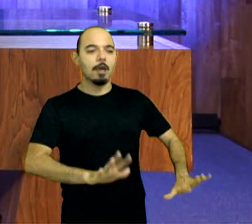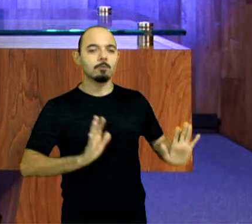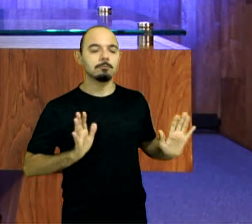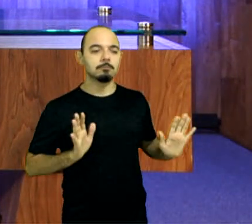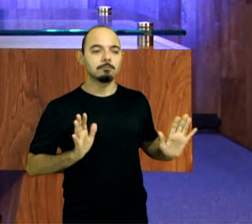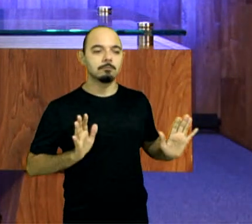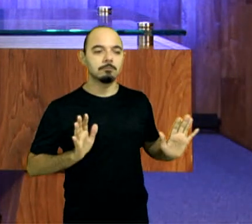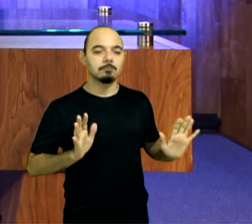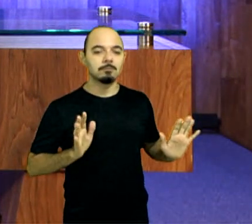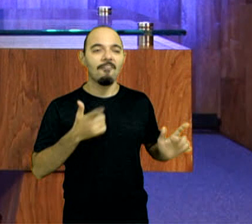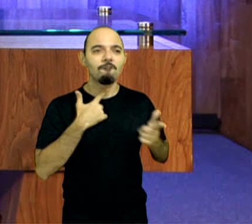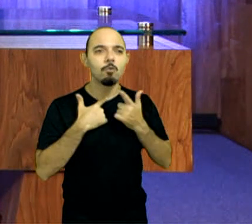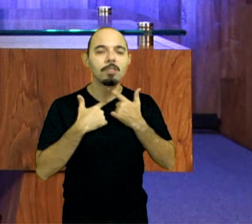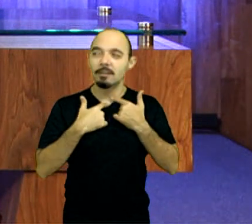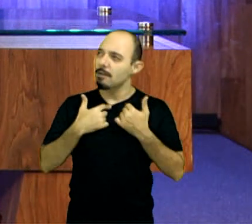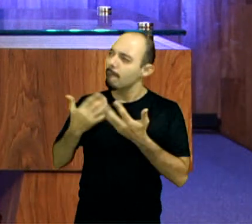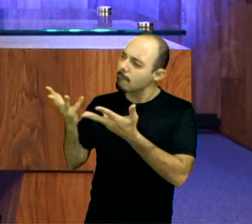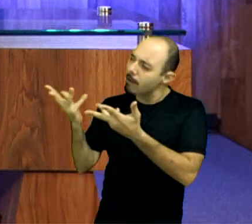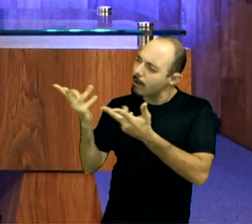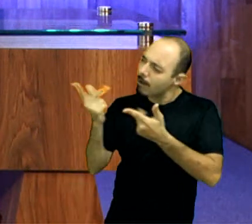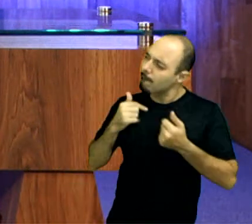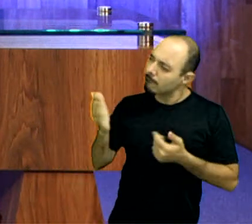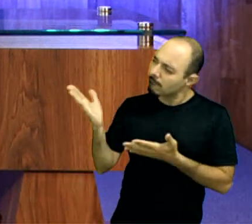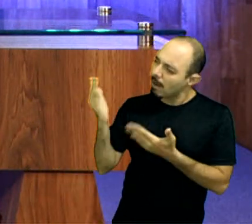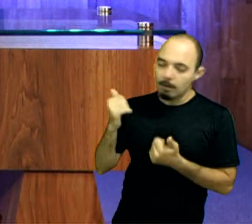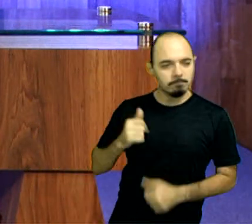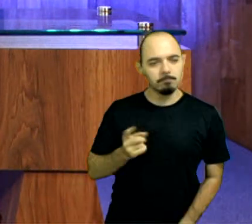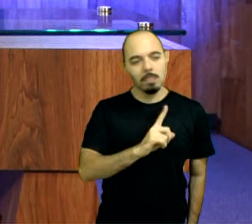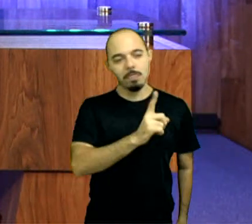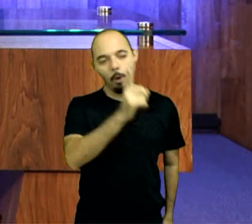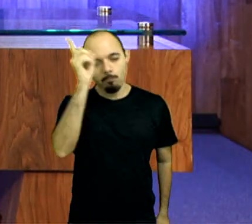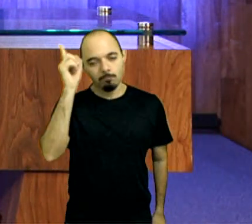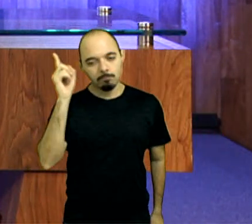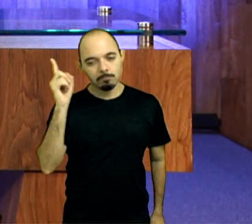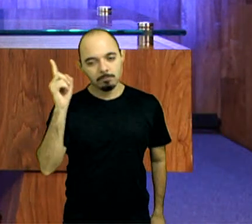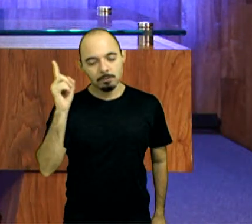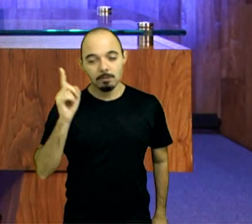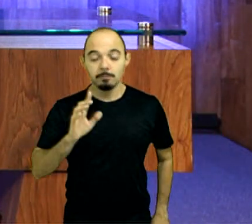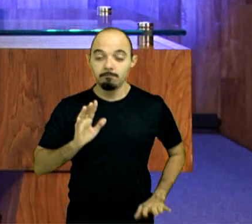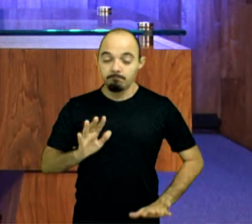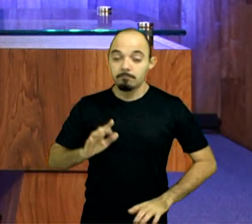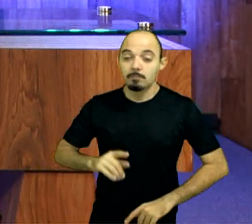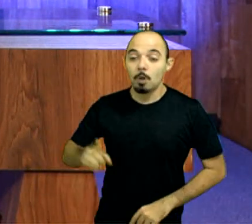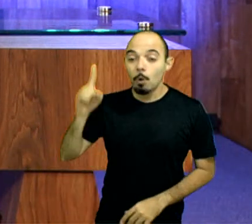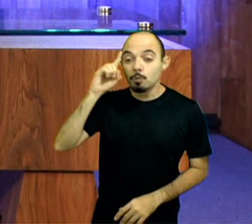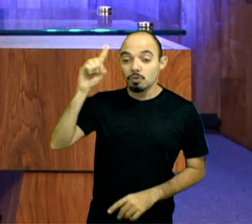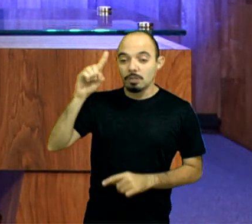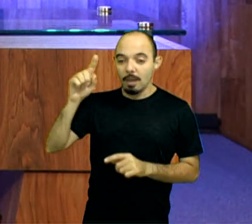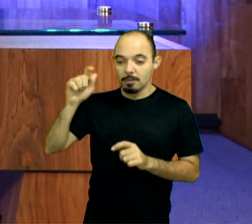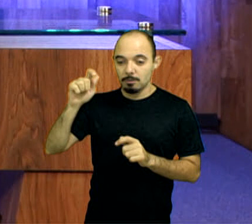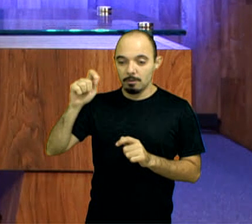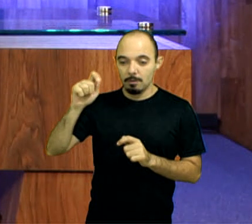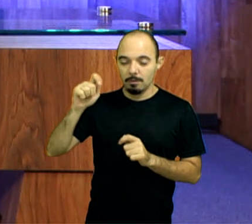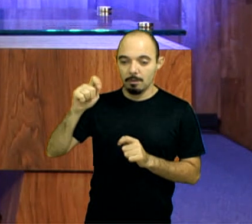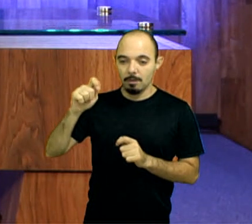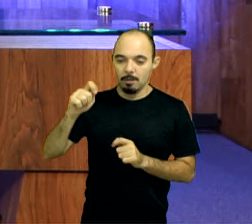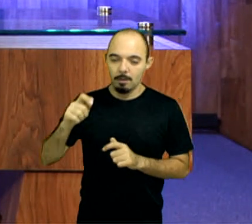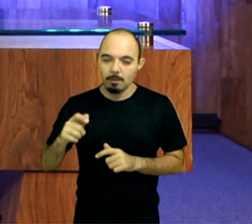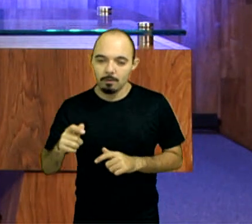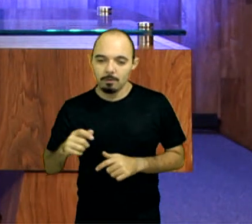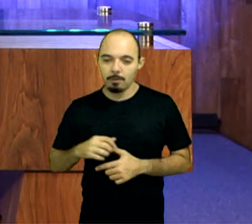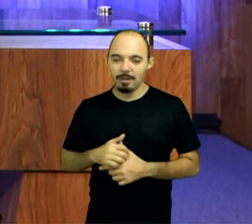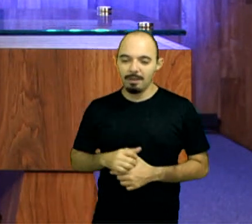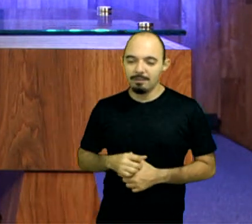Já vi aquelas pessoas que dizem, o dia que eu ganhar na loteria, eu vou dizer meia dúzia de coisa para meia dúzia de